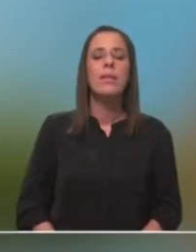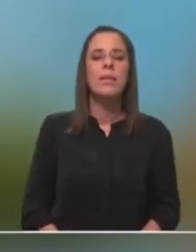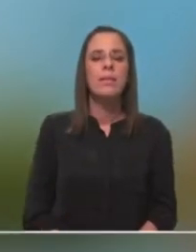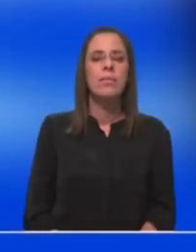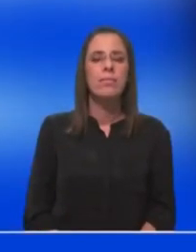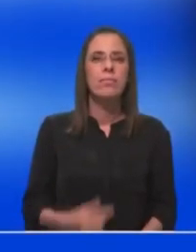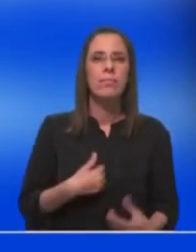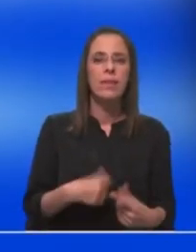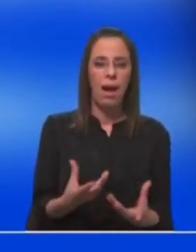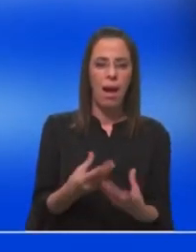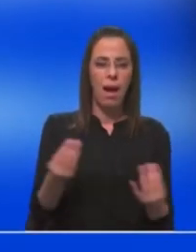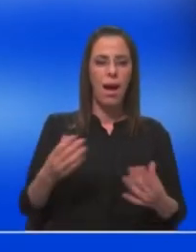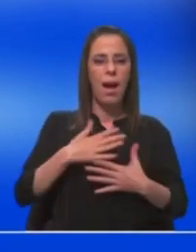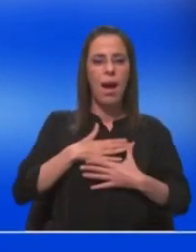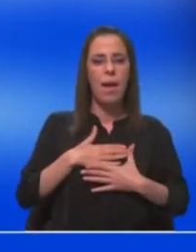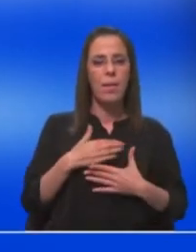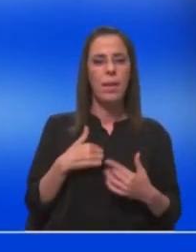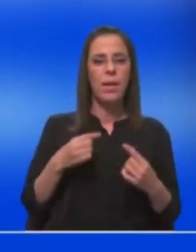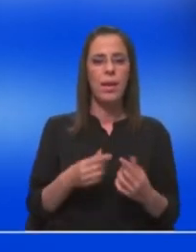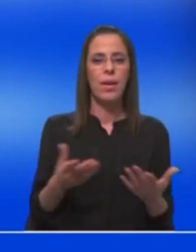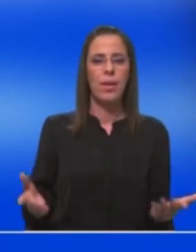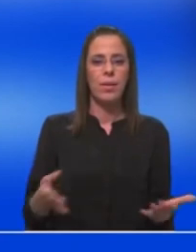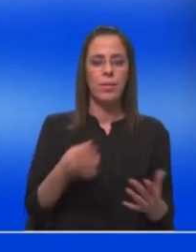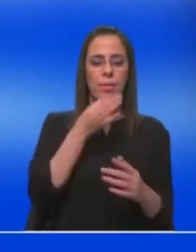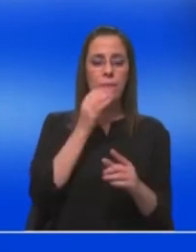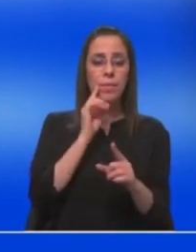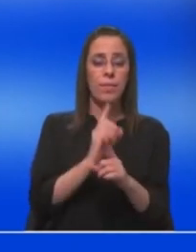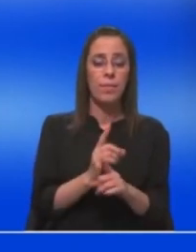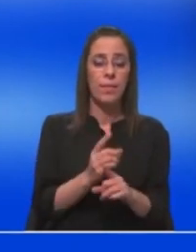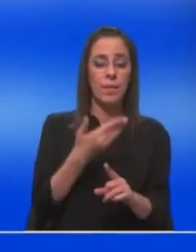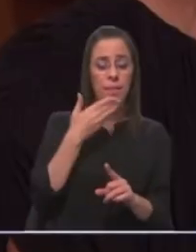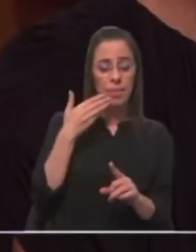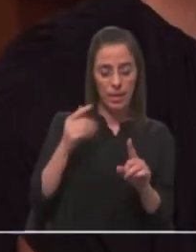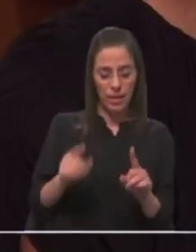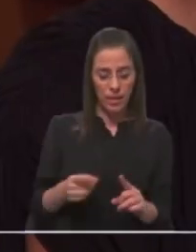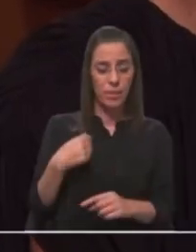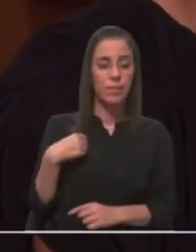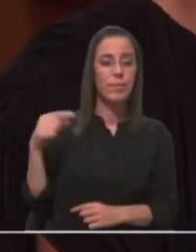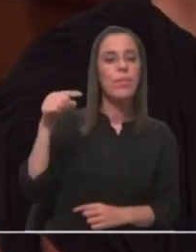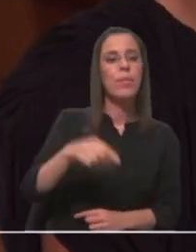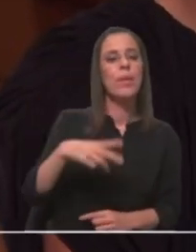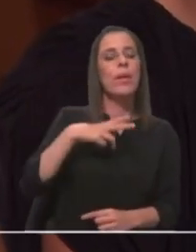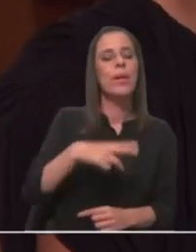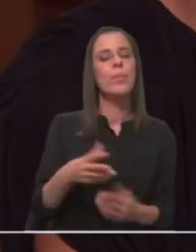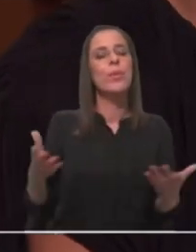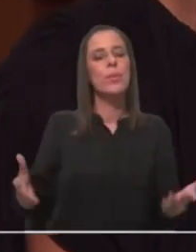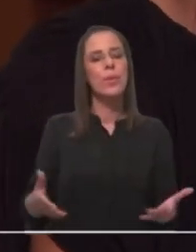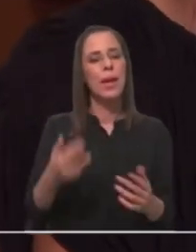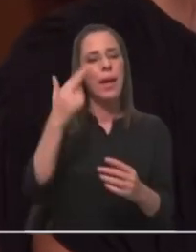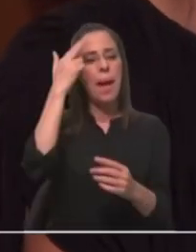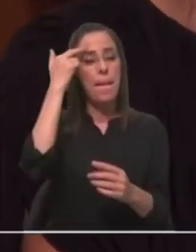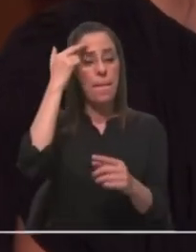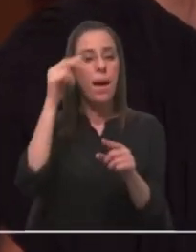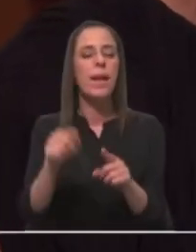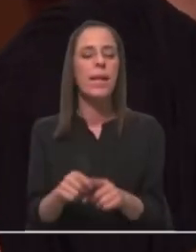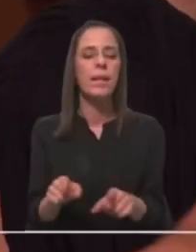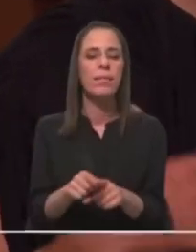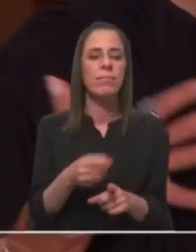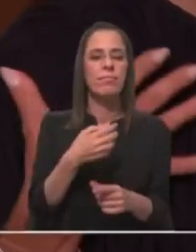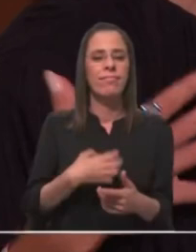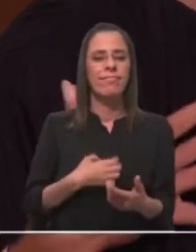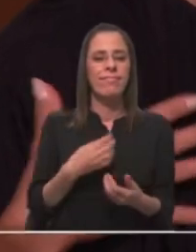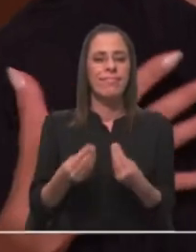tem muitos amigos aqui, né? E eu tava falando mais cedo, assim, vir a Portugal, vir a Madeira, assim, é uma